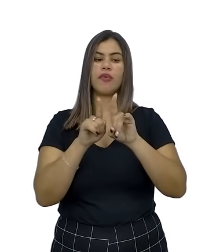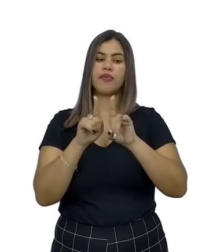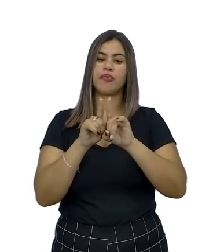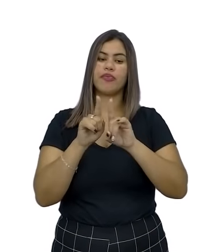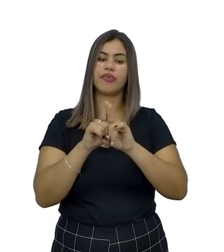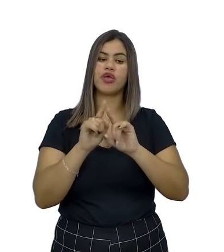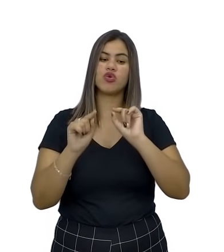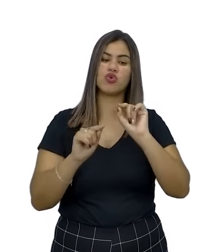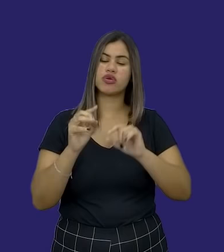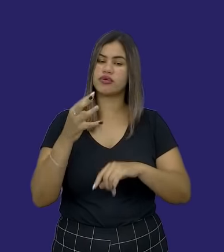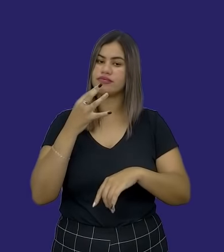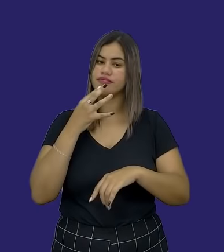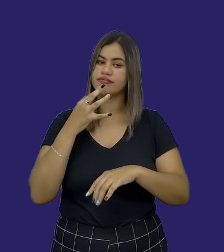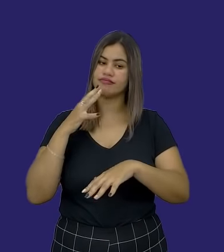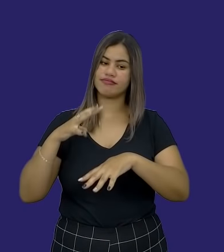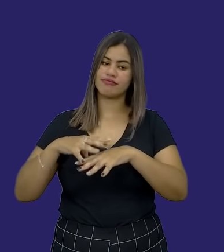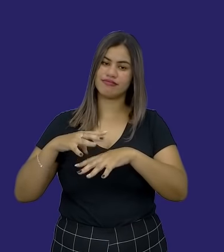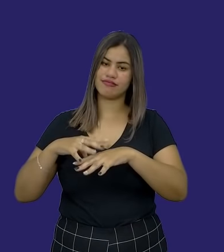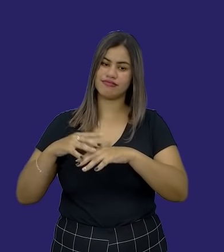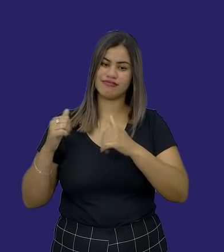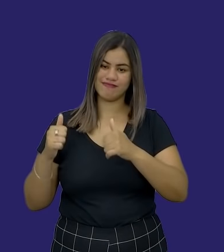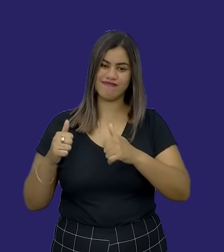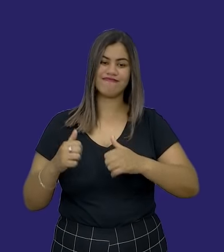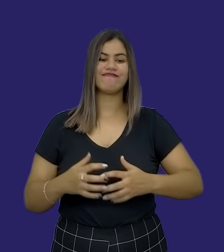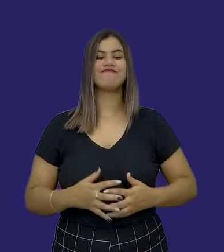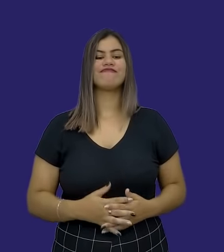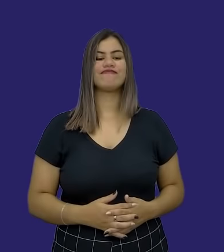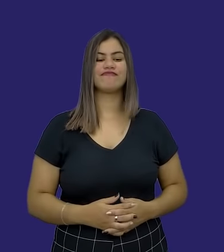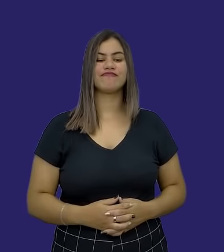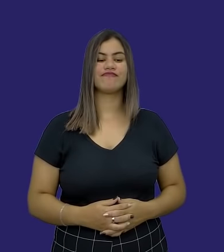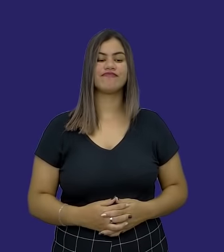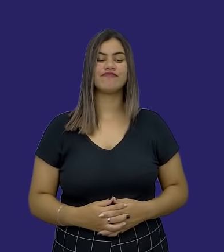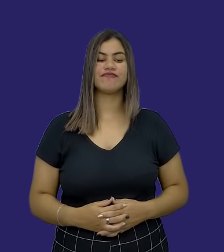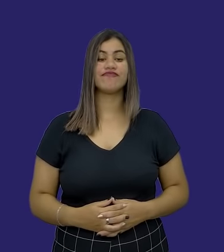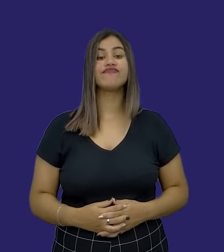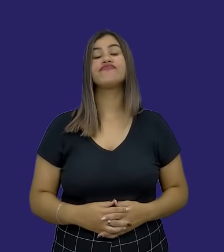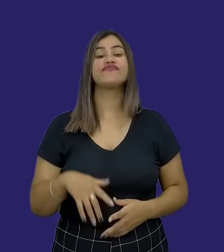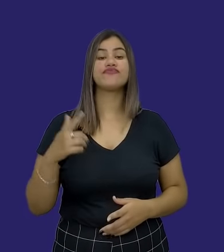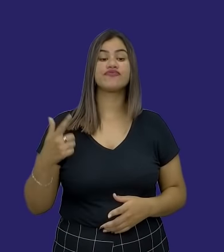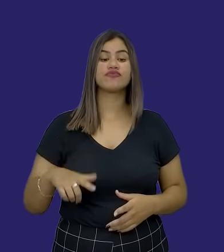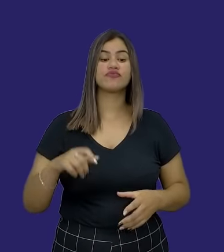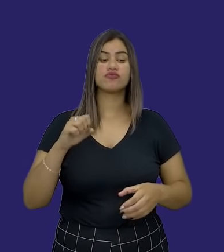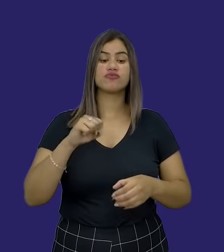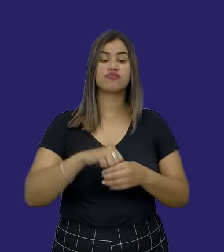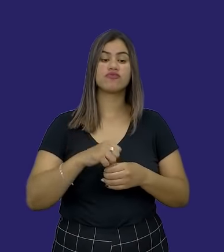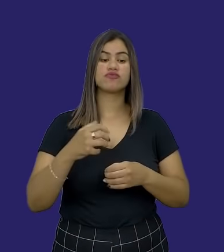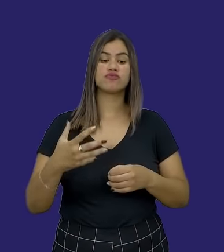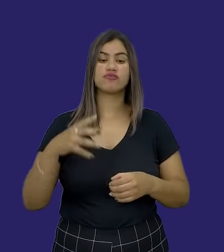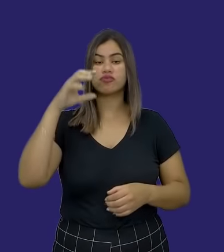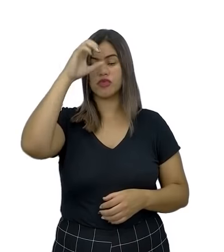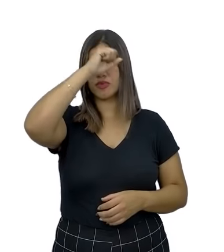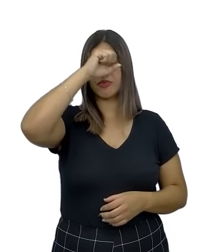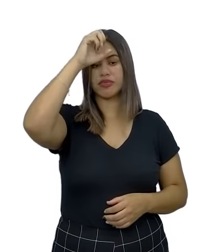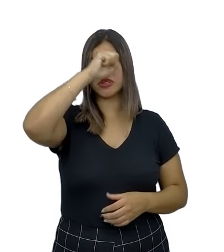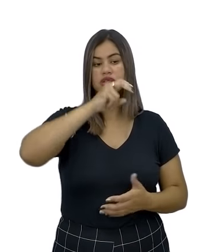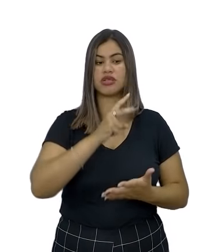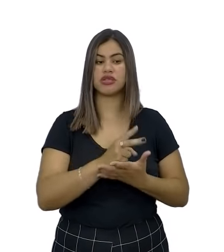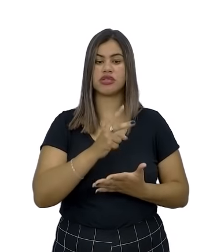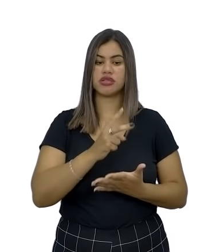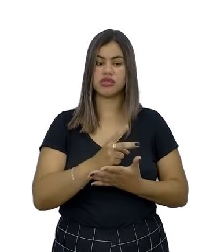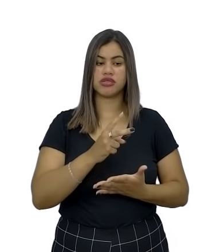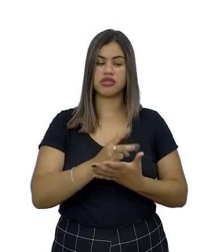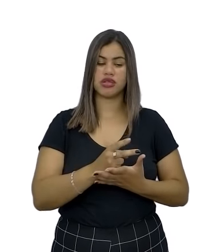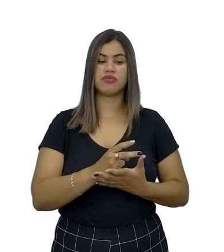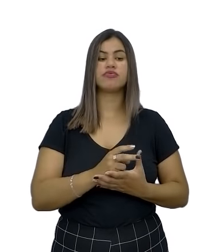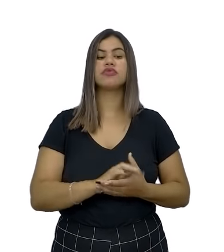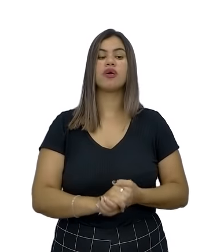que elas estão envolvidas, tá bom? Aí falando sobre material Aprender Sempre, tá? A gente só está retomando um